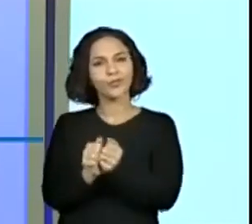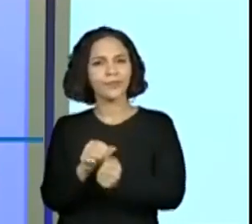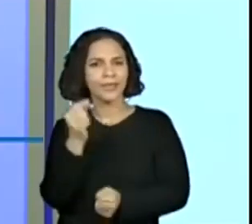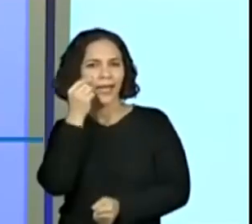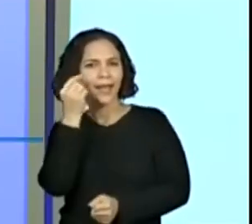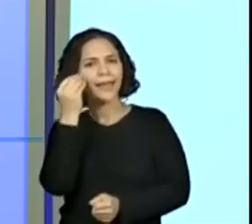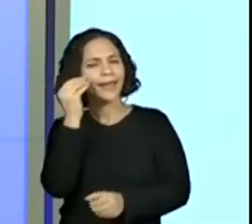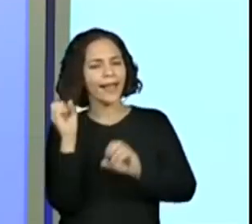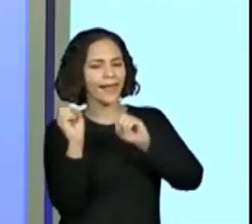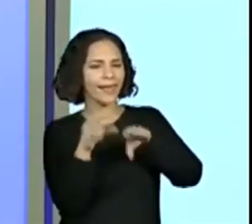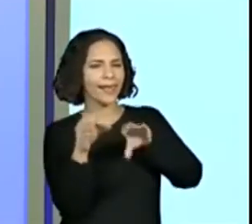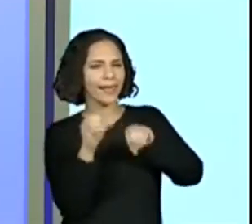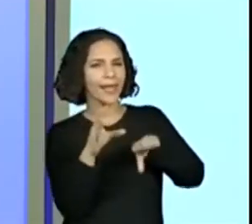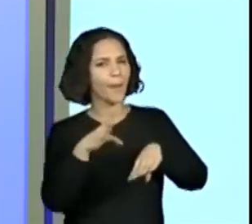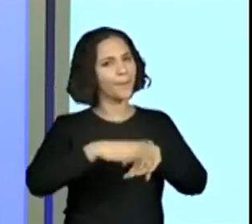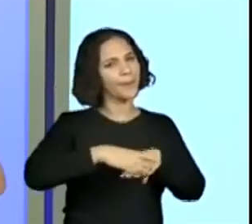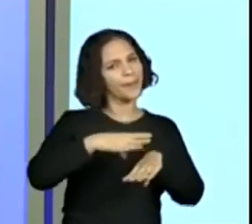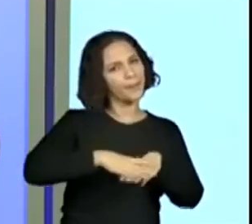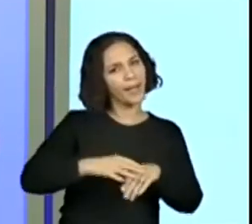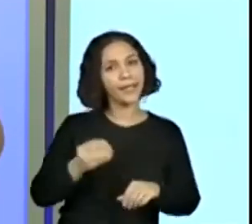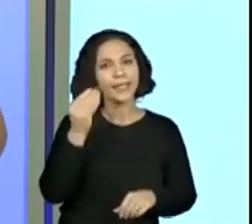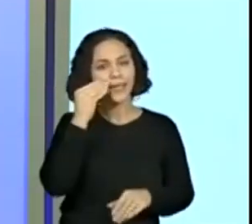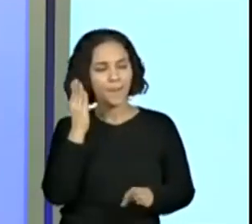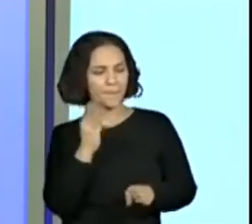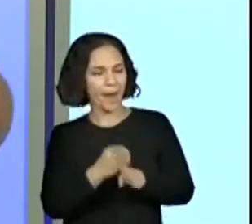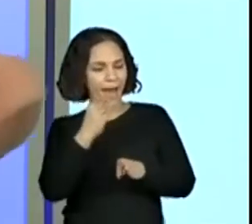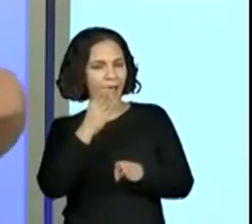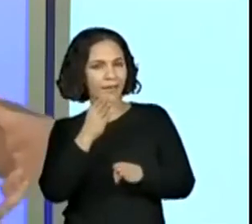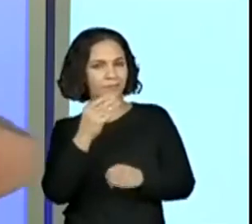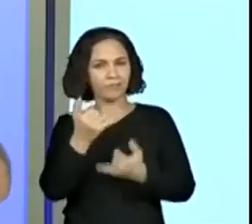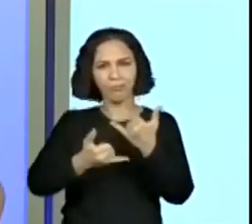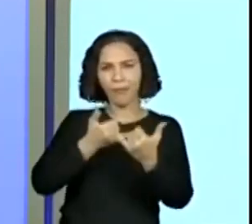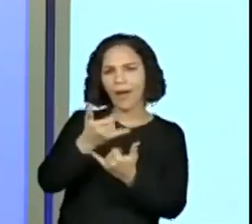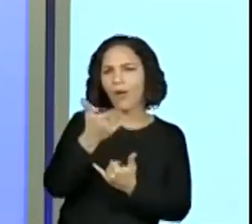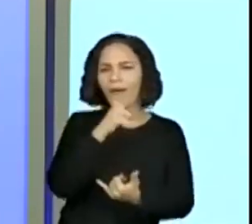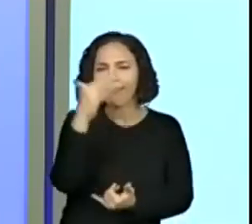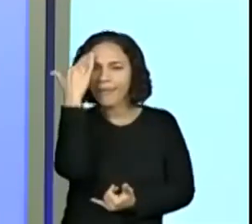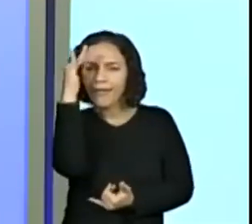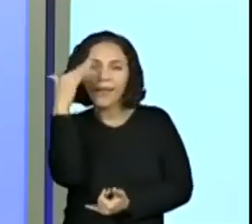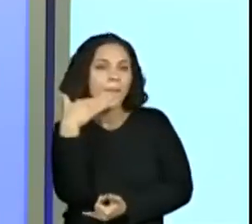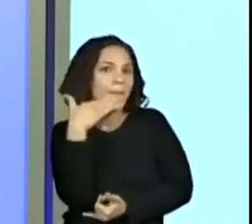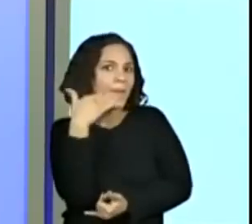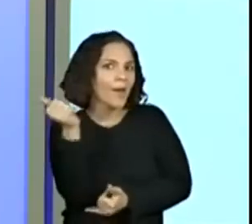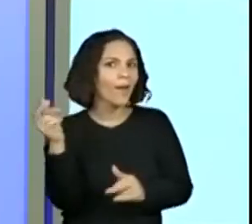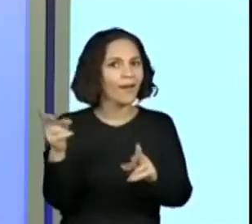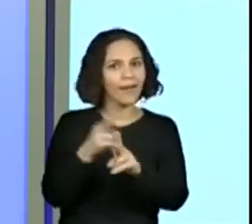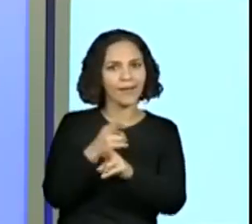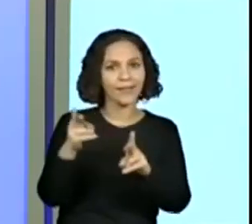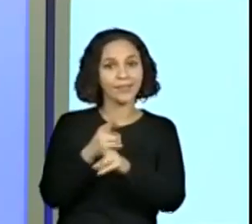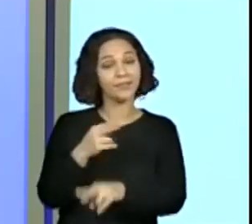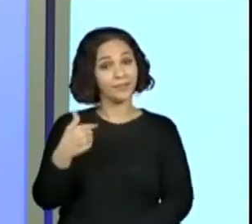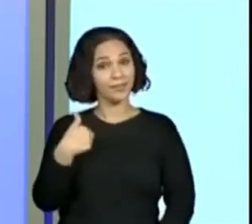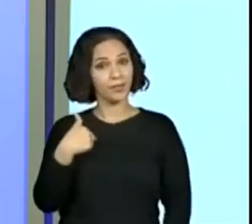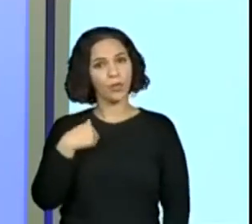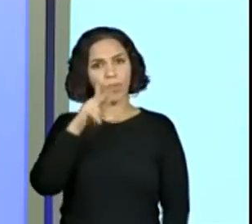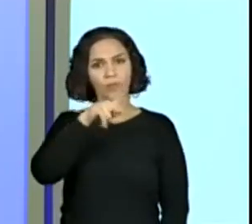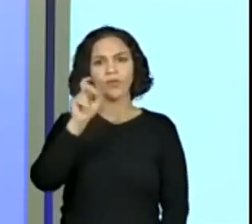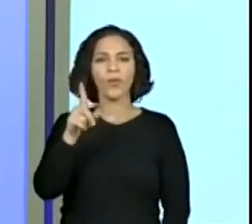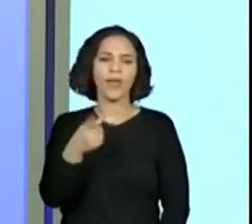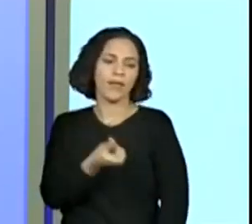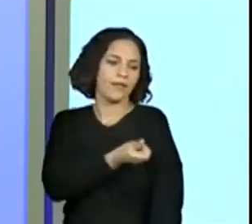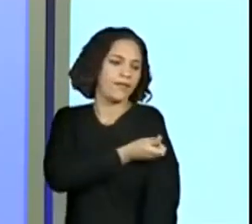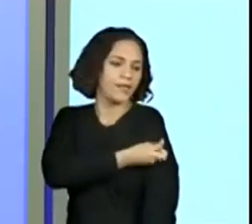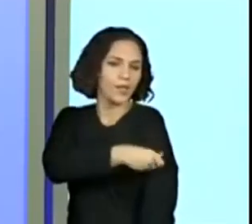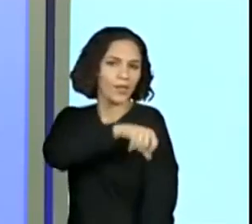ensinar para ela um pouquinho de matemática tentar ganhar um jogo aqui para entender melhor essa relação eu sou professor dos anos